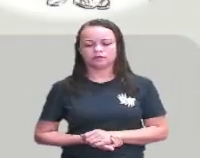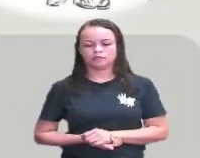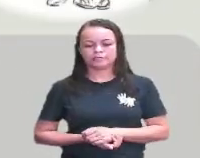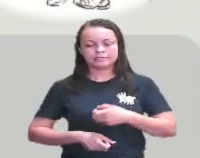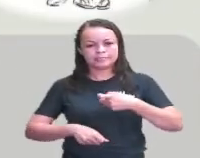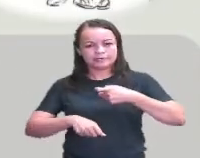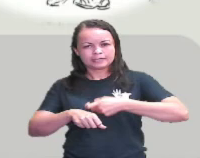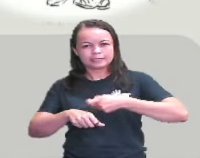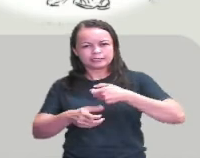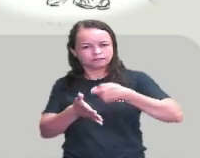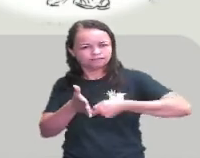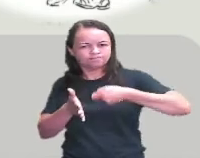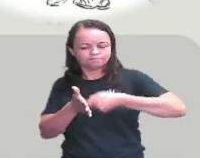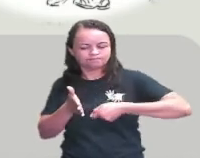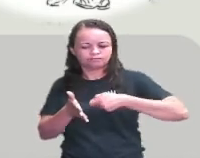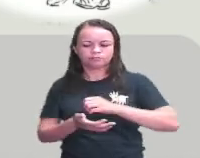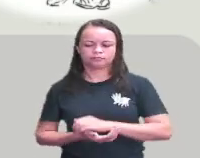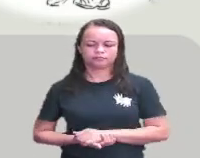resistência,